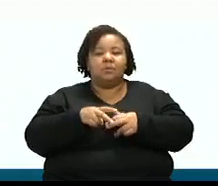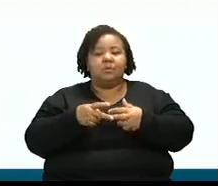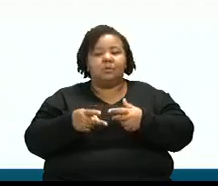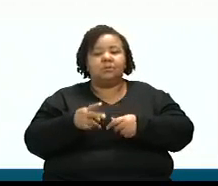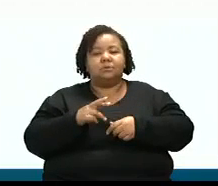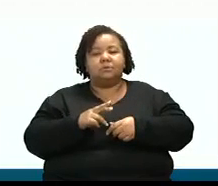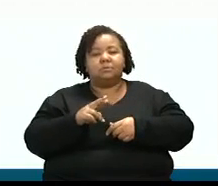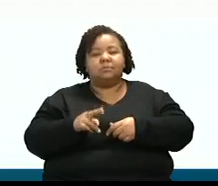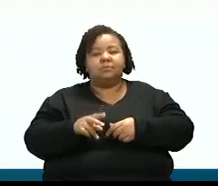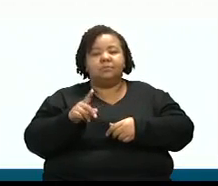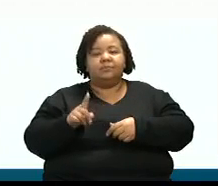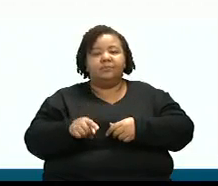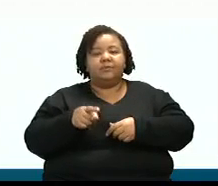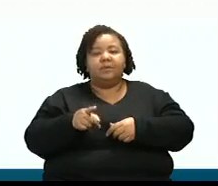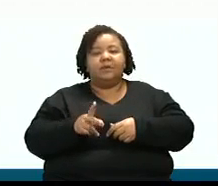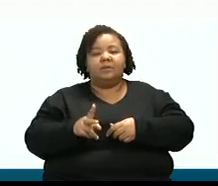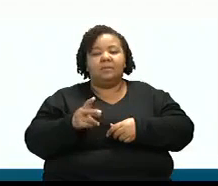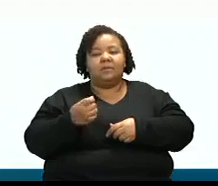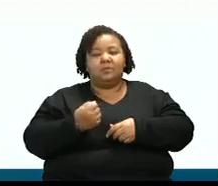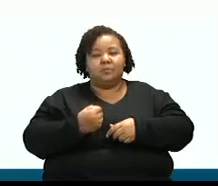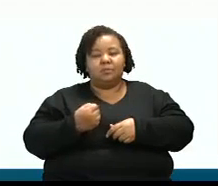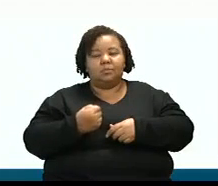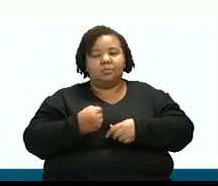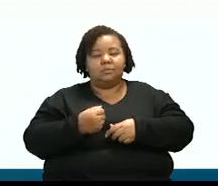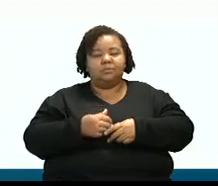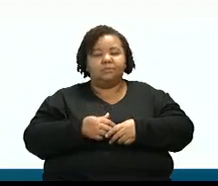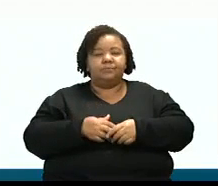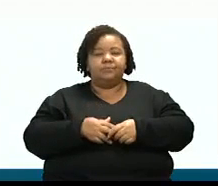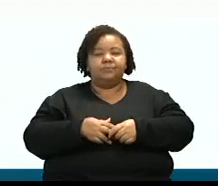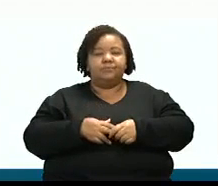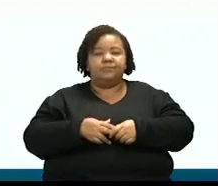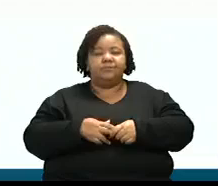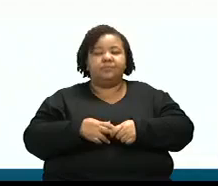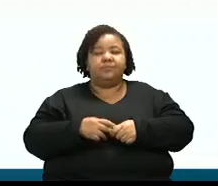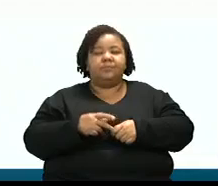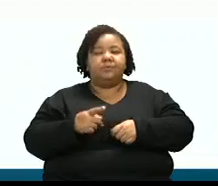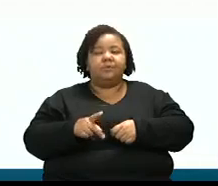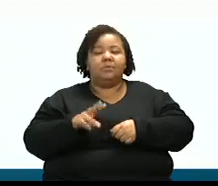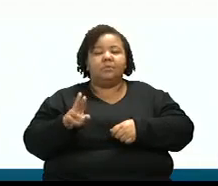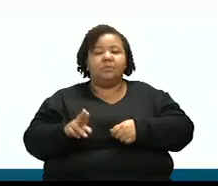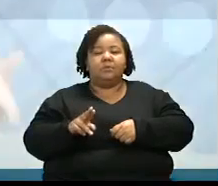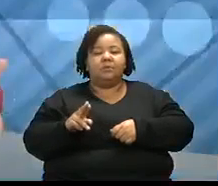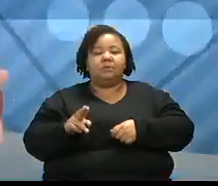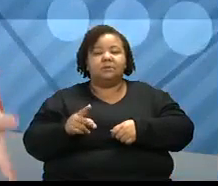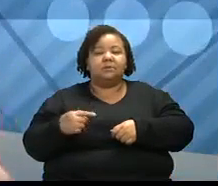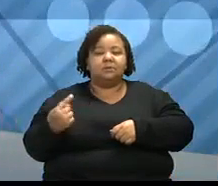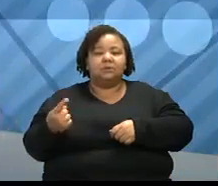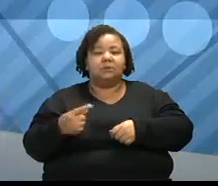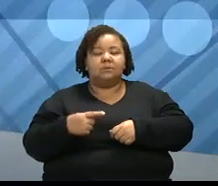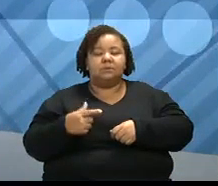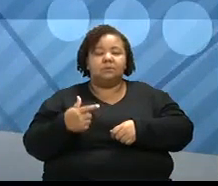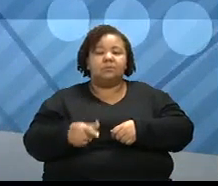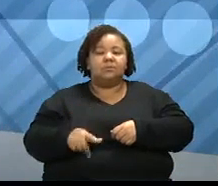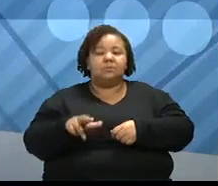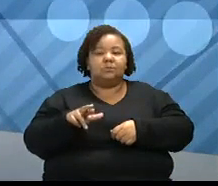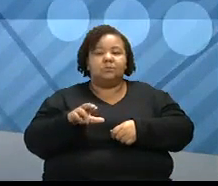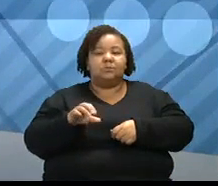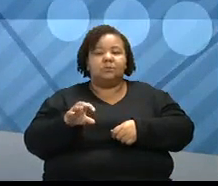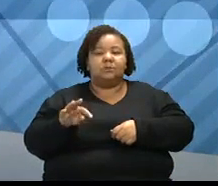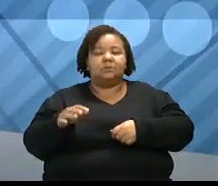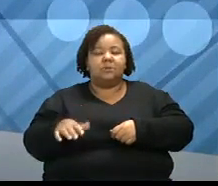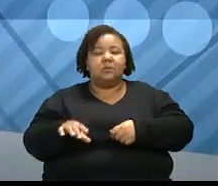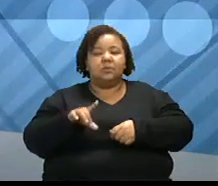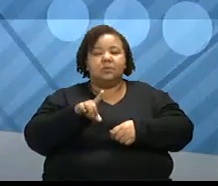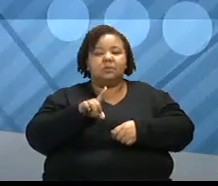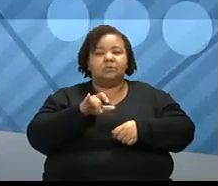resultado também vai ser um número. Então, uma das aplicações que nós temos, tanto do rotacional quanto do